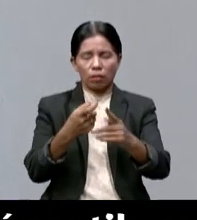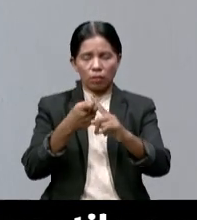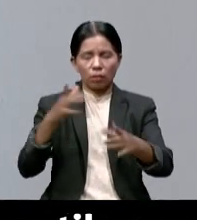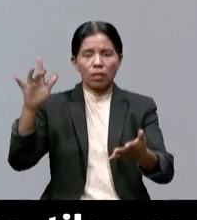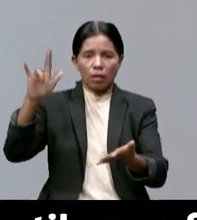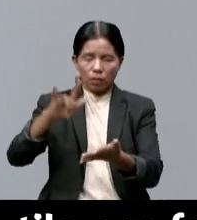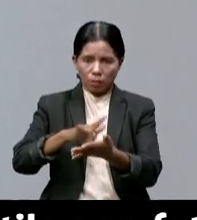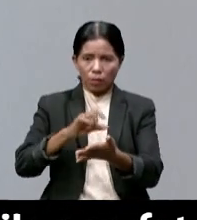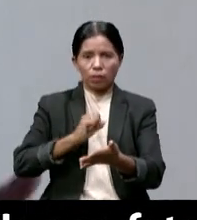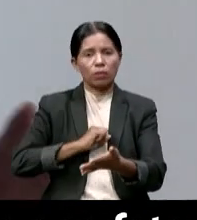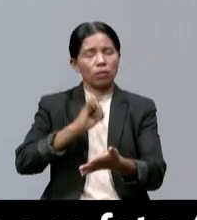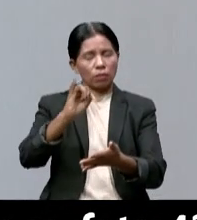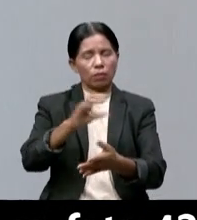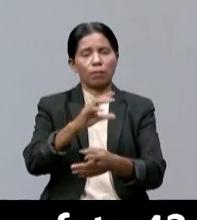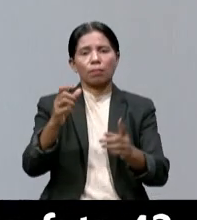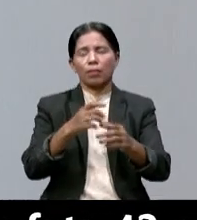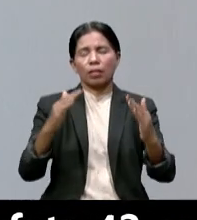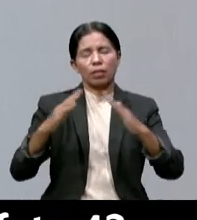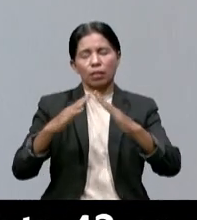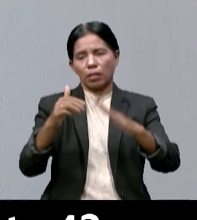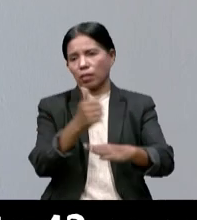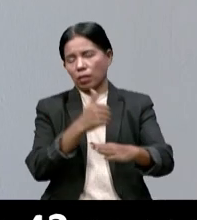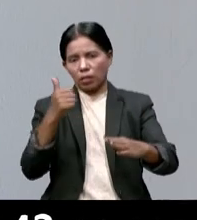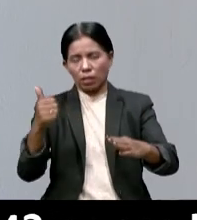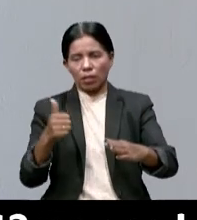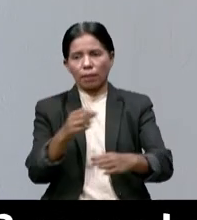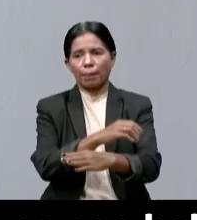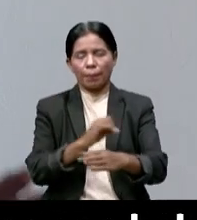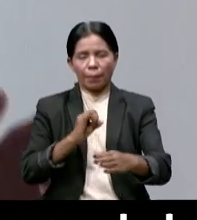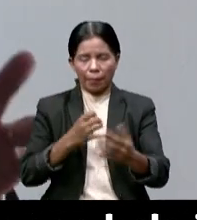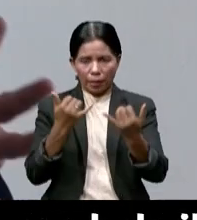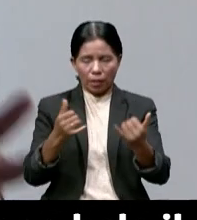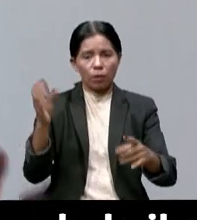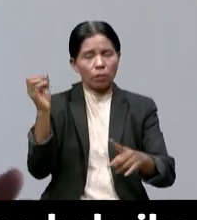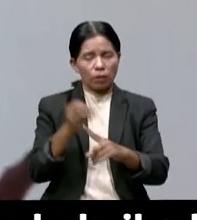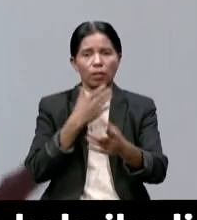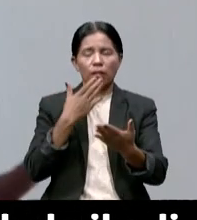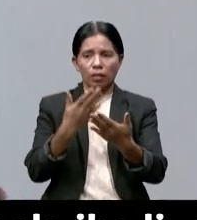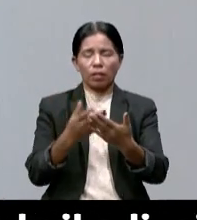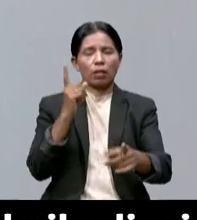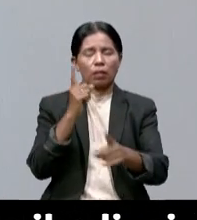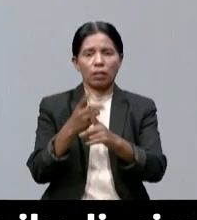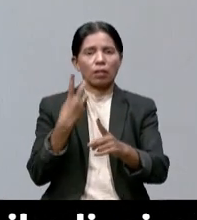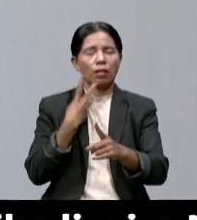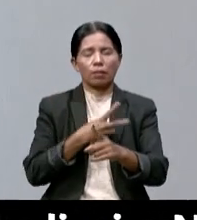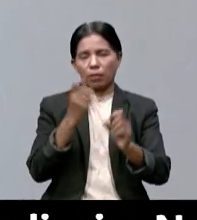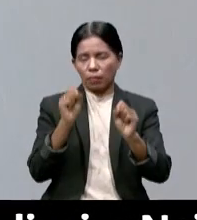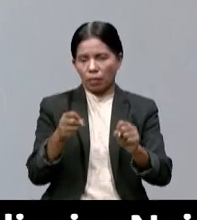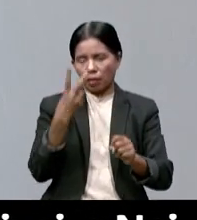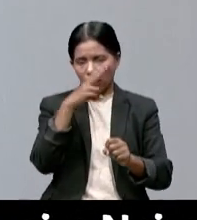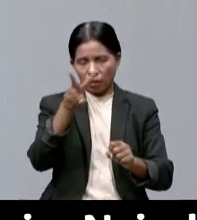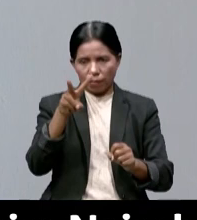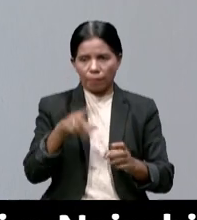aeroportu suai ba sidade sira seluk ia area Costa Sul nian idane oportunidade dia tebes ba ami atuare of